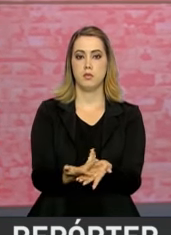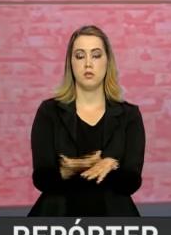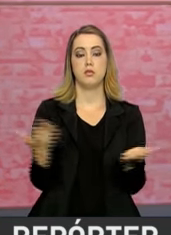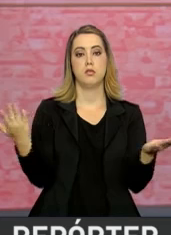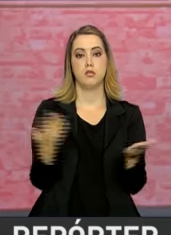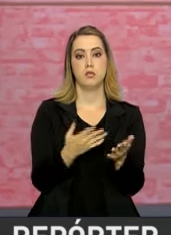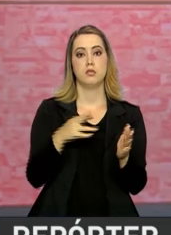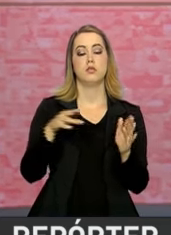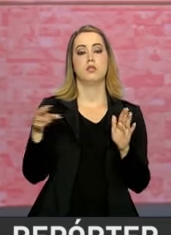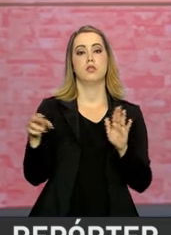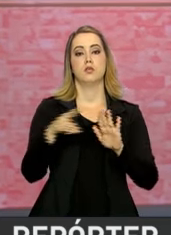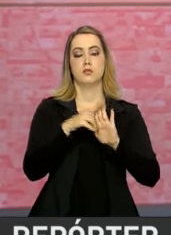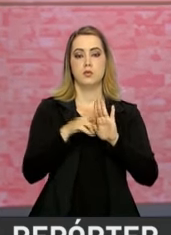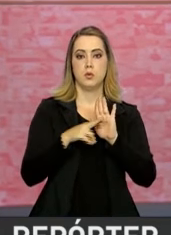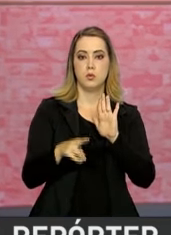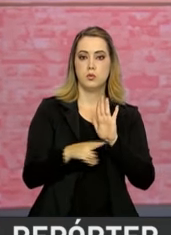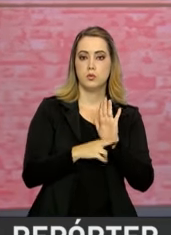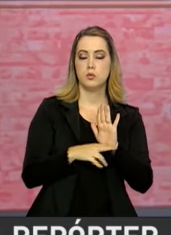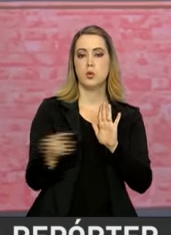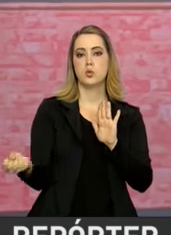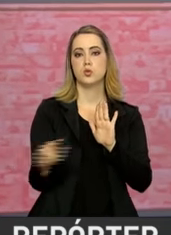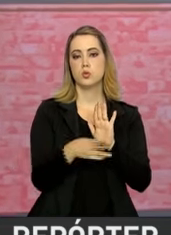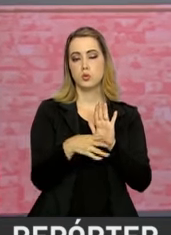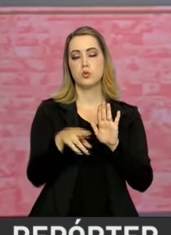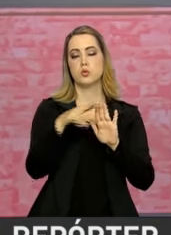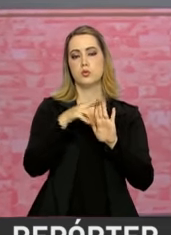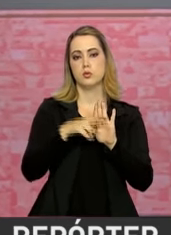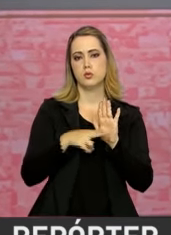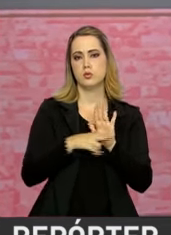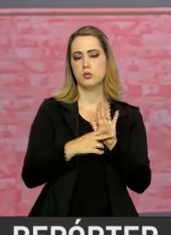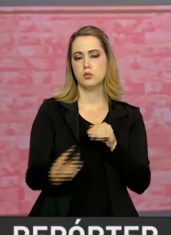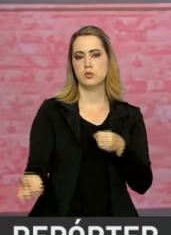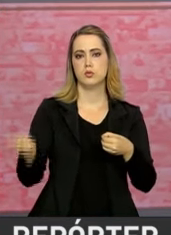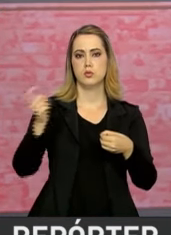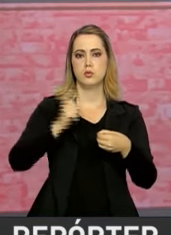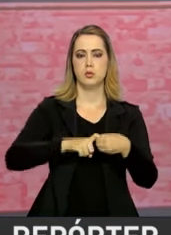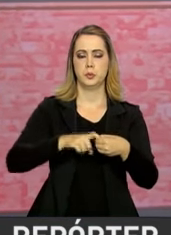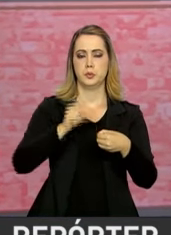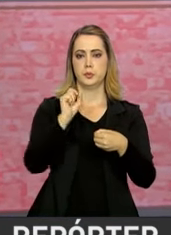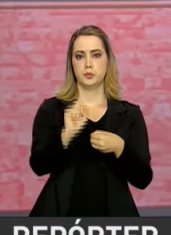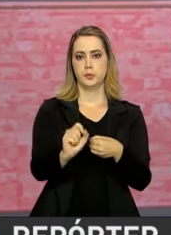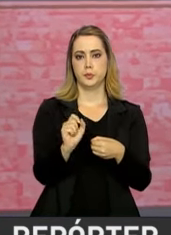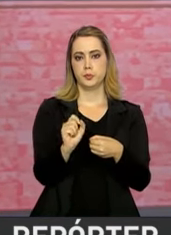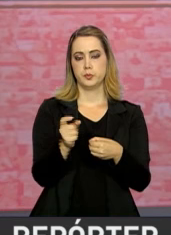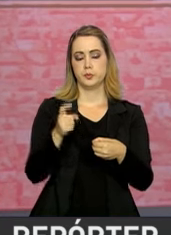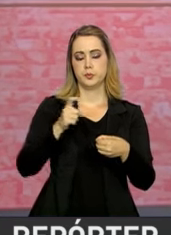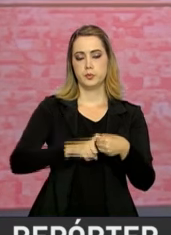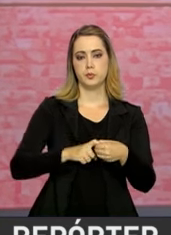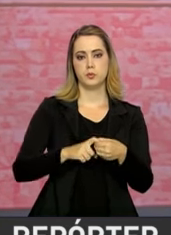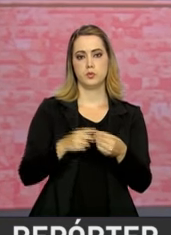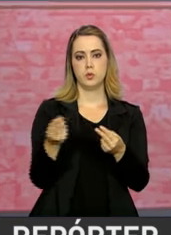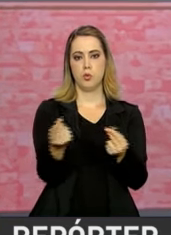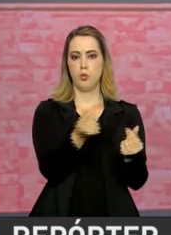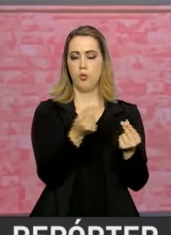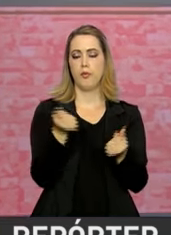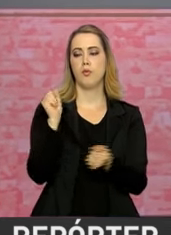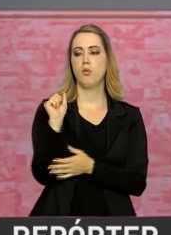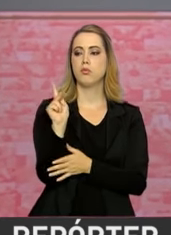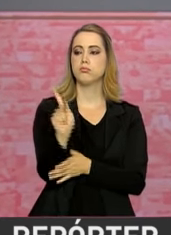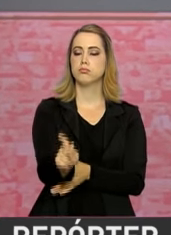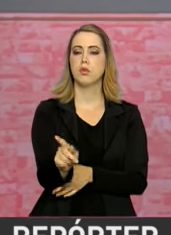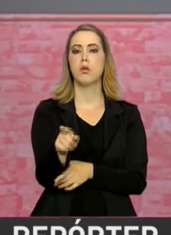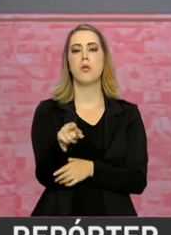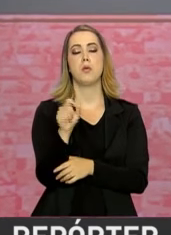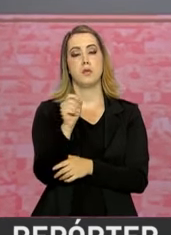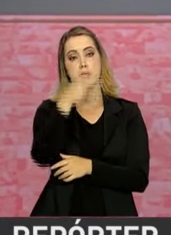reforma nem pra isso nem para garantir uma recuperação da situação nef financeira da previdência para